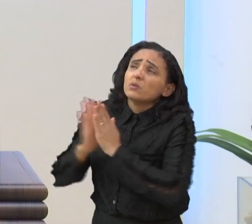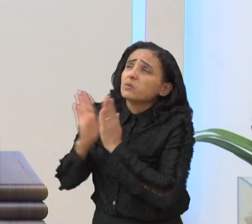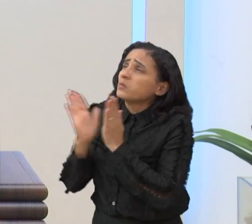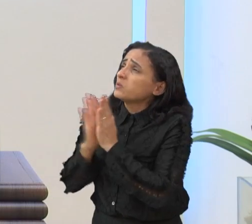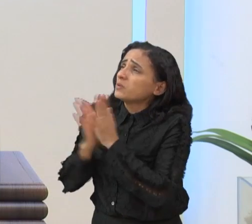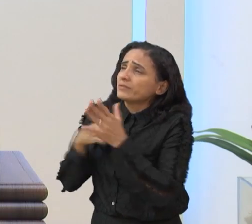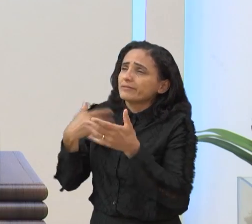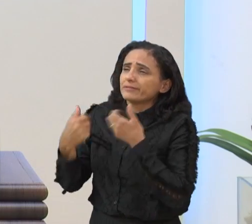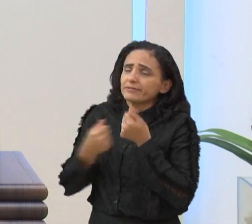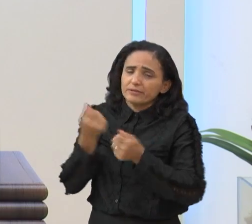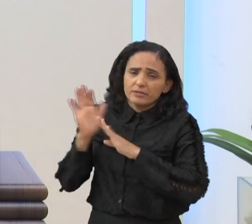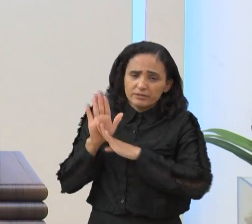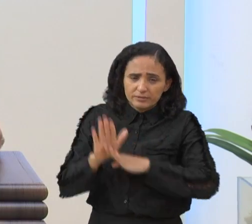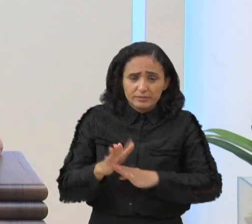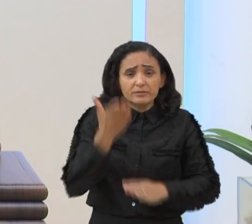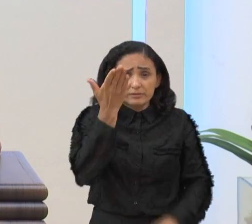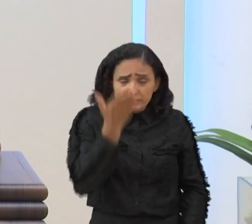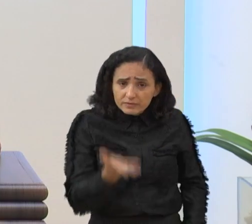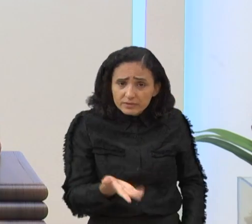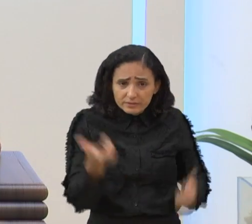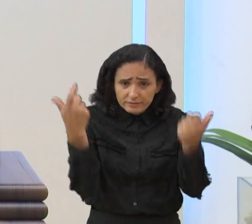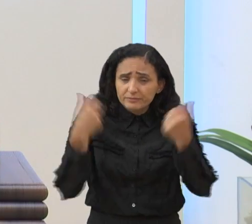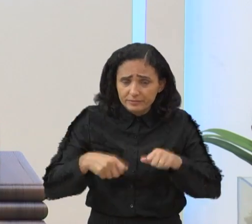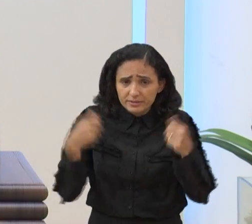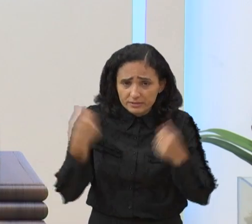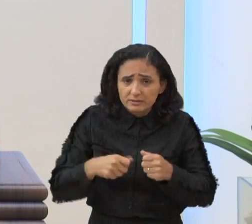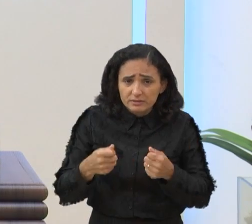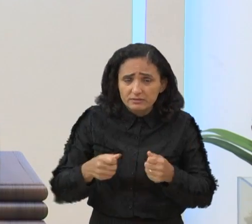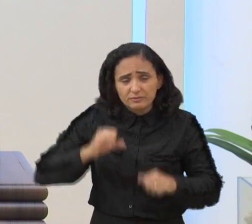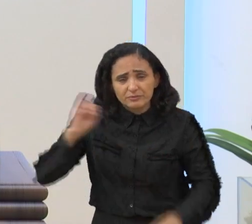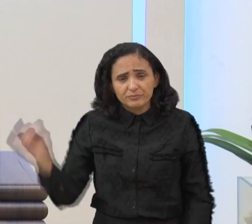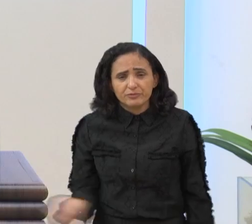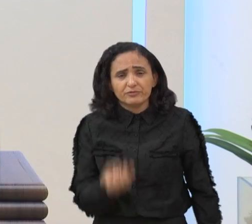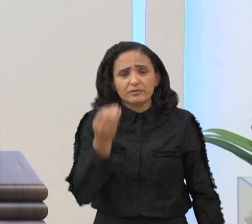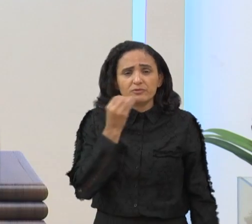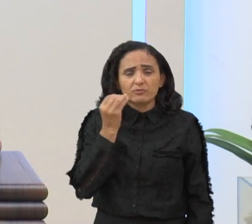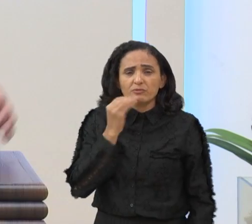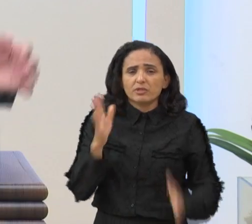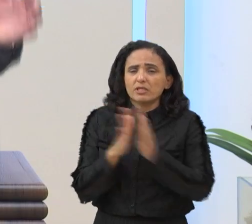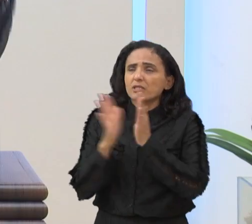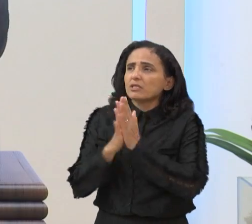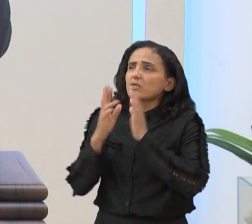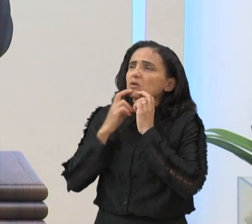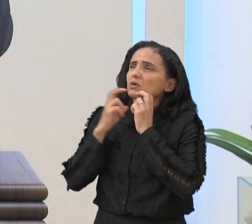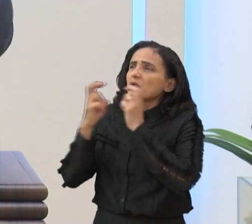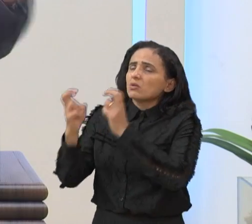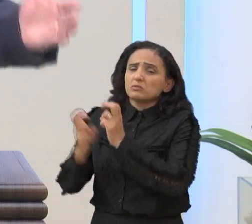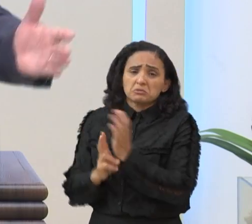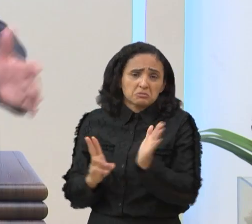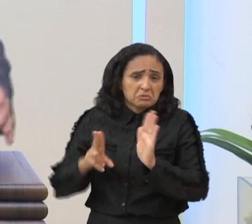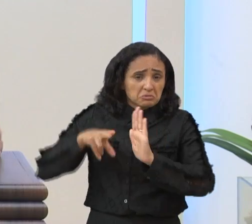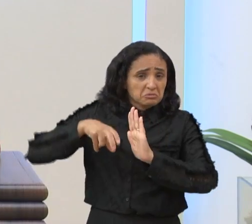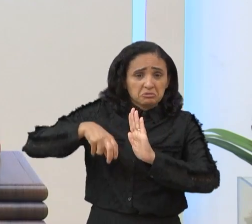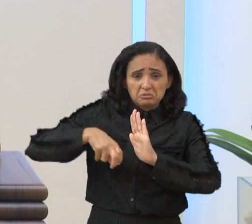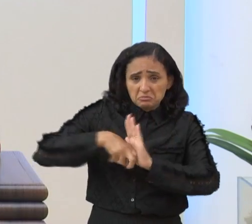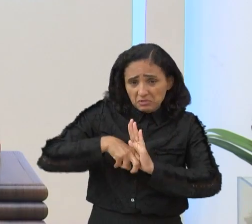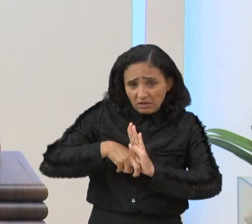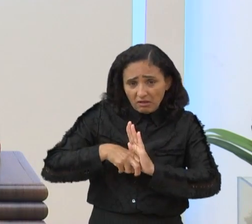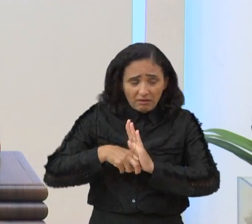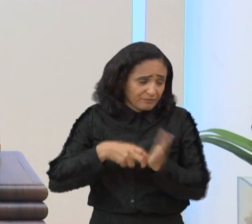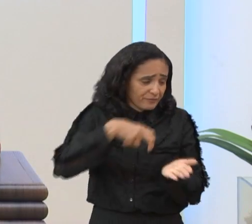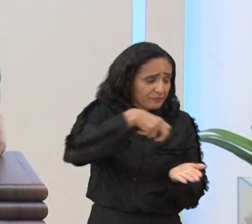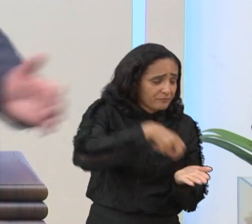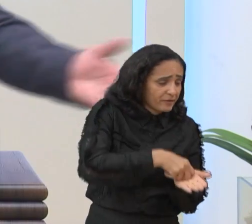Aleluia! E se você é esta pessoa, clama a Deus agora. Se você pode dobrar os seus joelhos aonde você